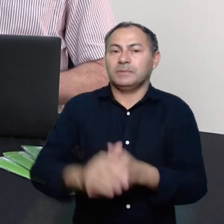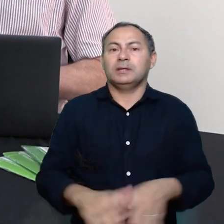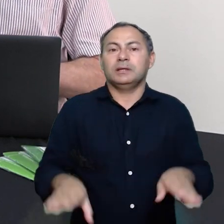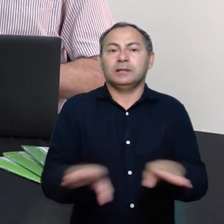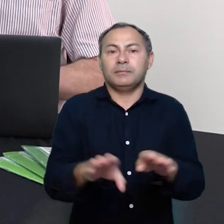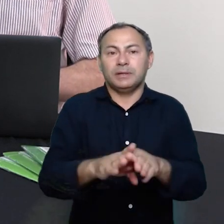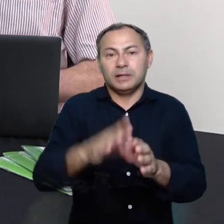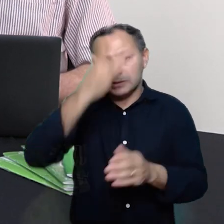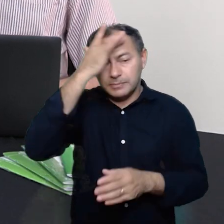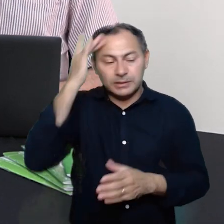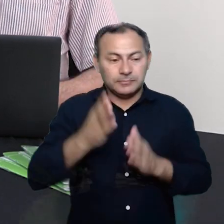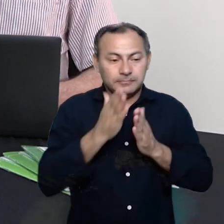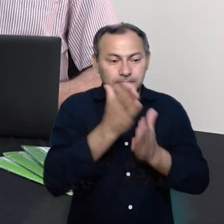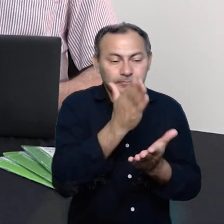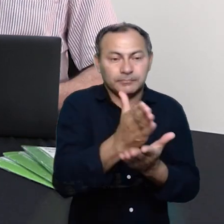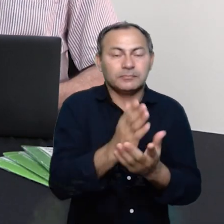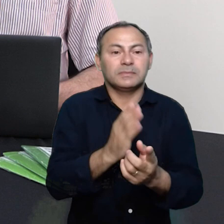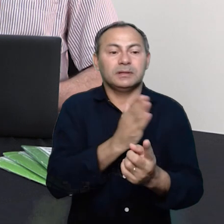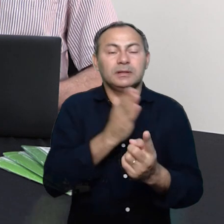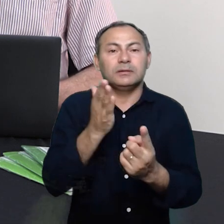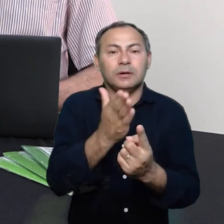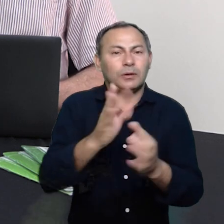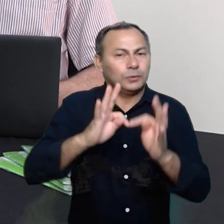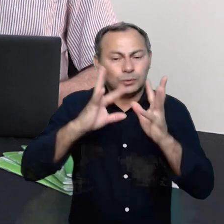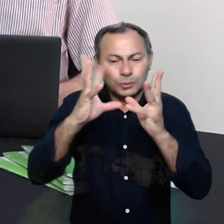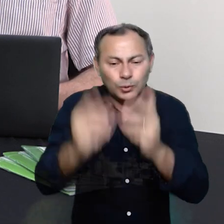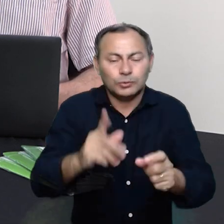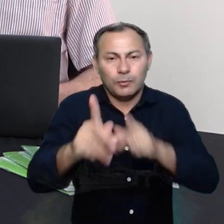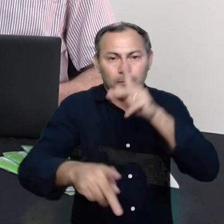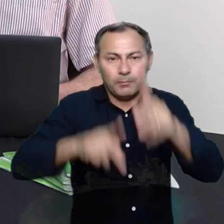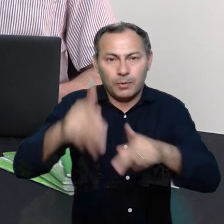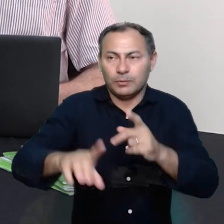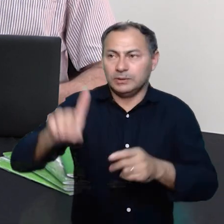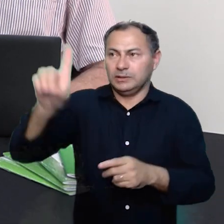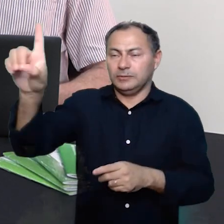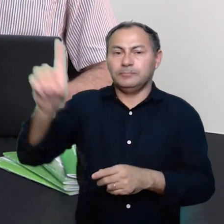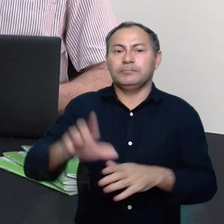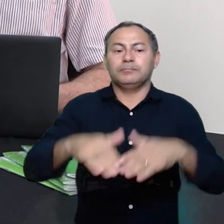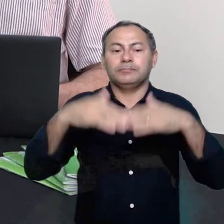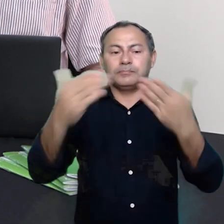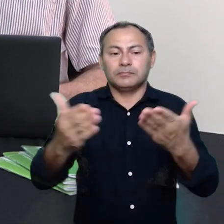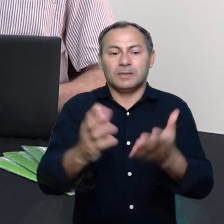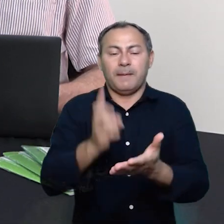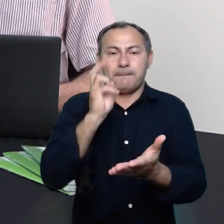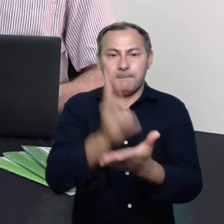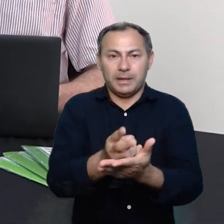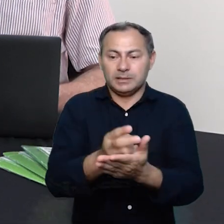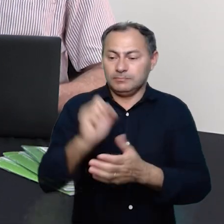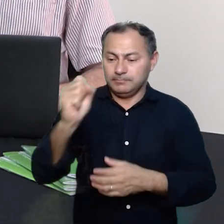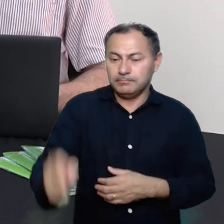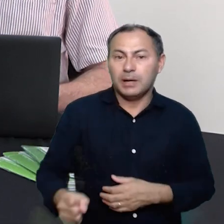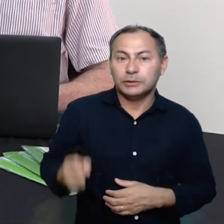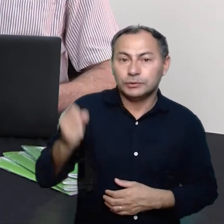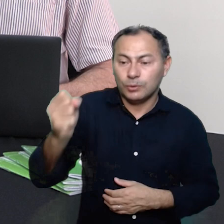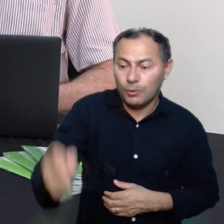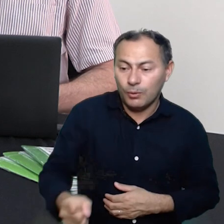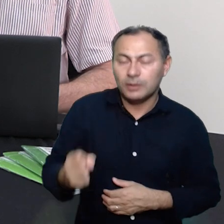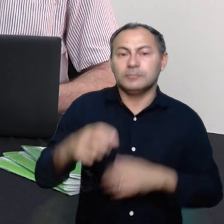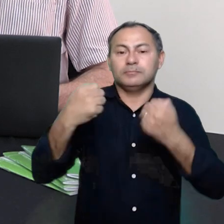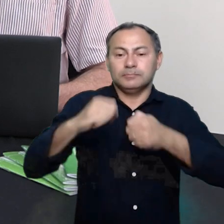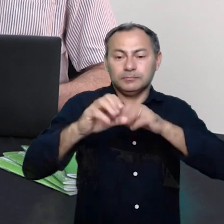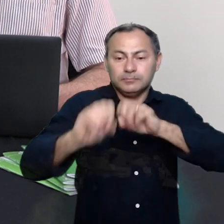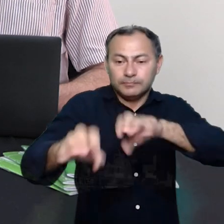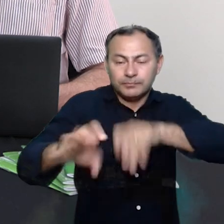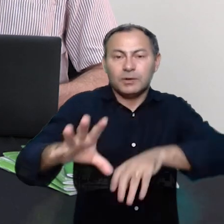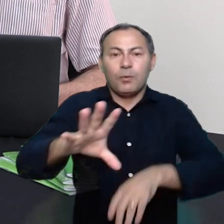agentes, destinatários indiretos, é todo o povo de Deus, ao qual esses mesmos pastores devem ensinar o